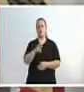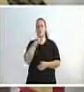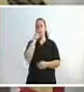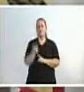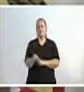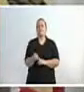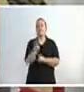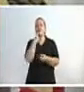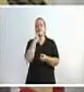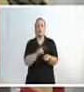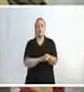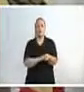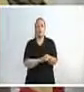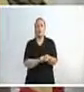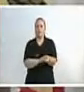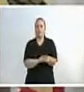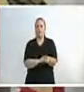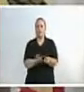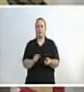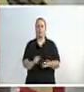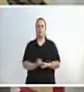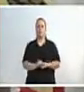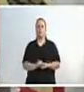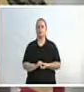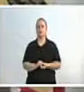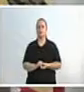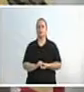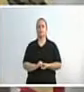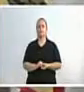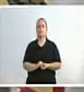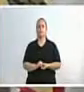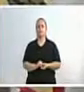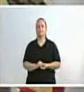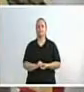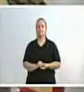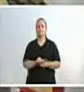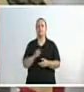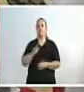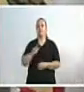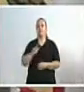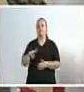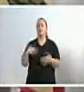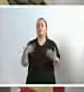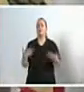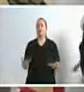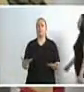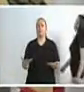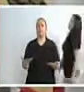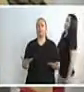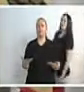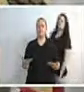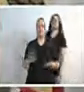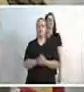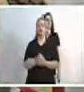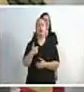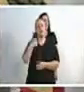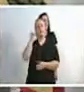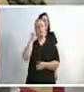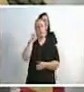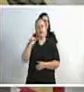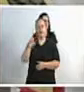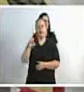né, nos seus noticiários, né, não faz um... Eu vejo o Alexandre, os